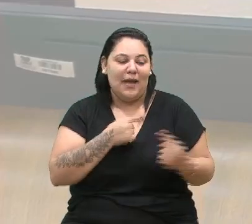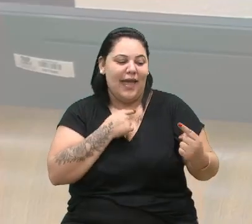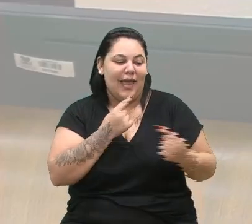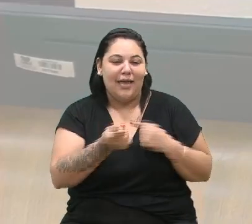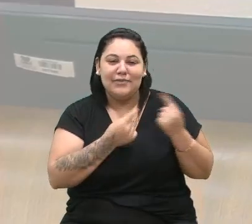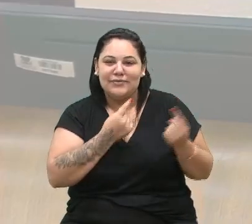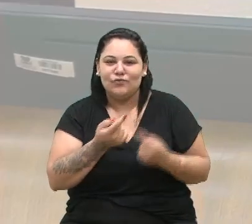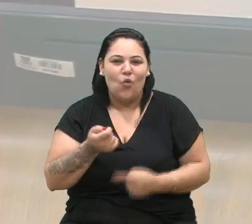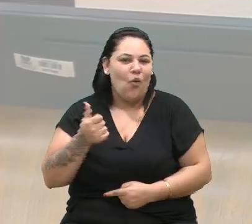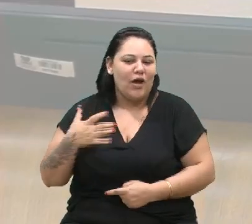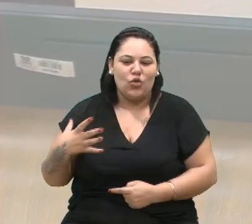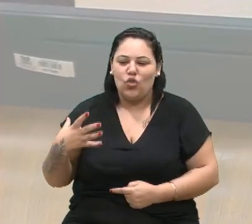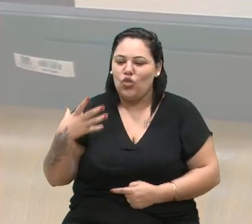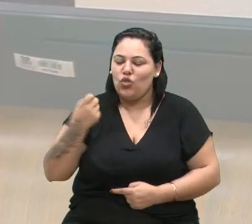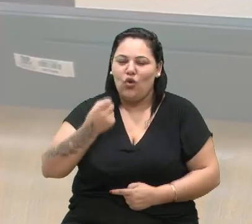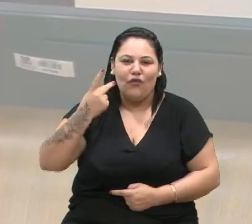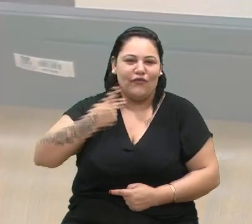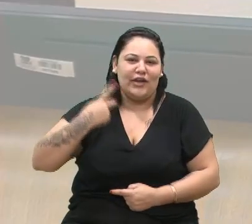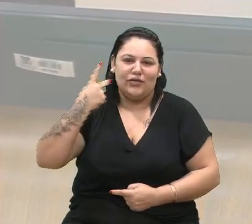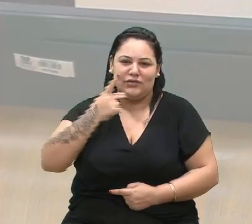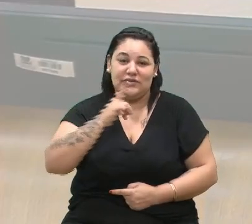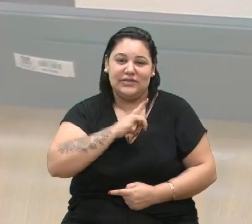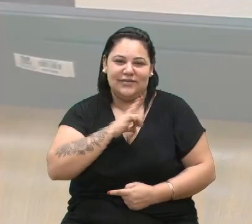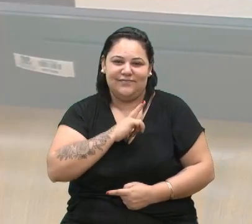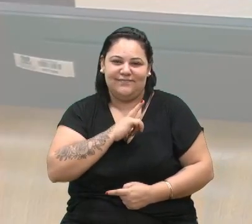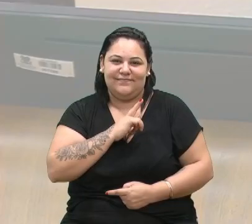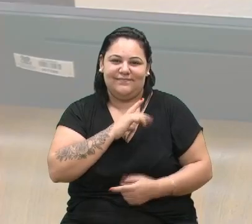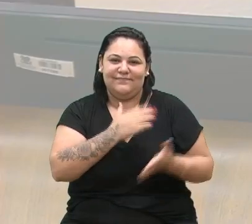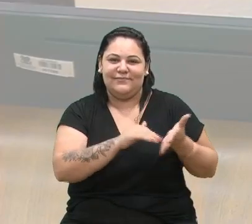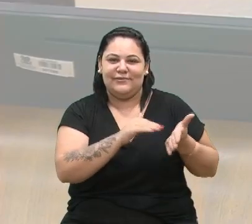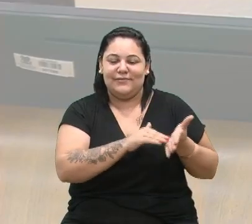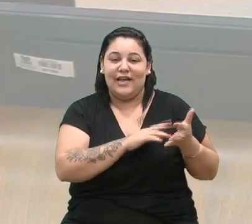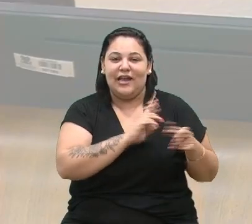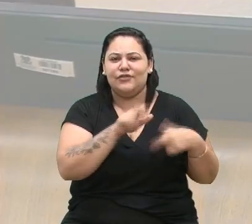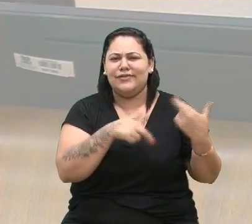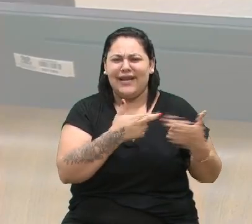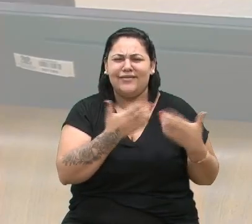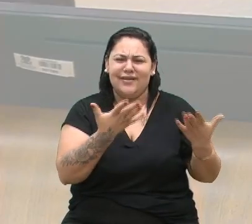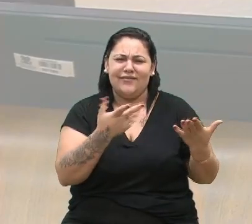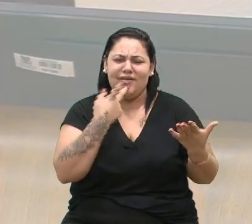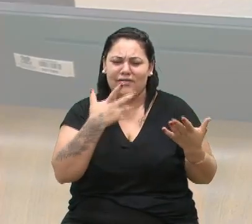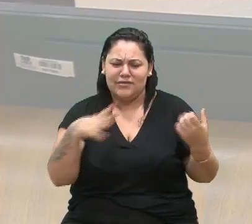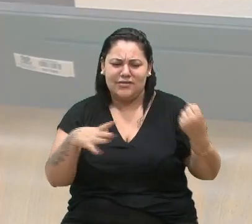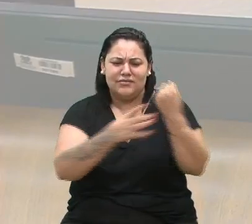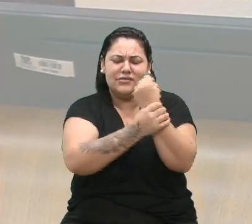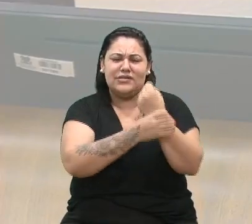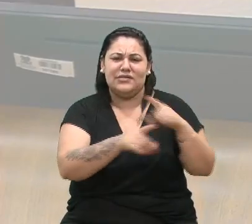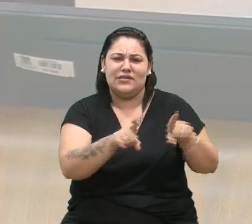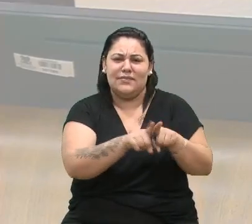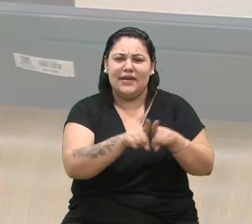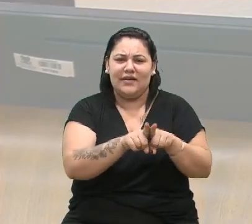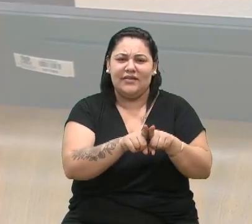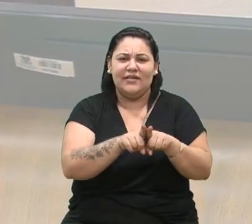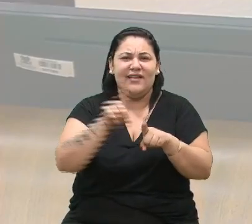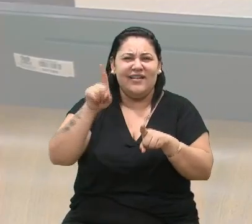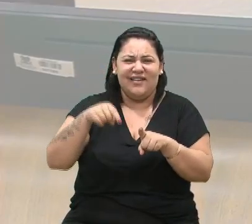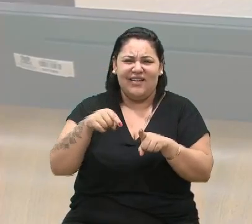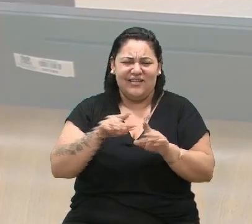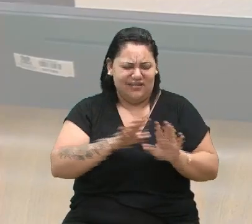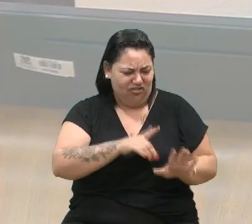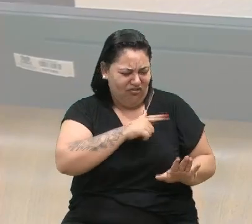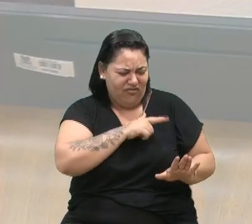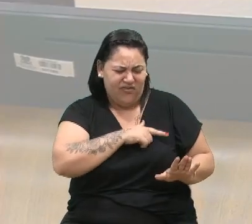os vereadores devem receber nos seus gabinetes em relação à questão da segurança mesmo, né? É algo que enfeia a nossa